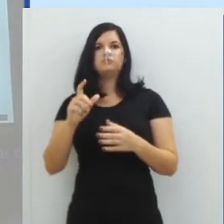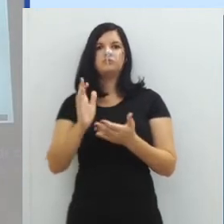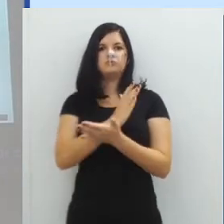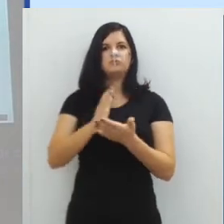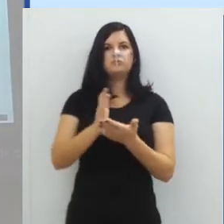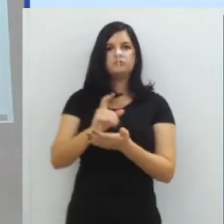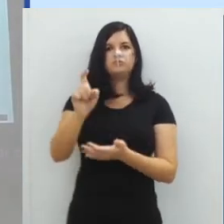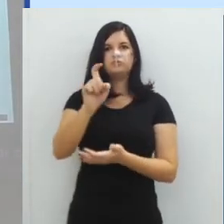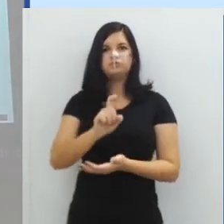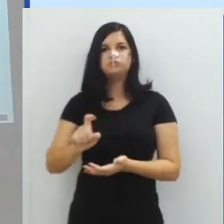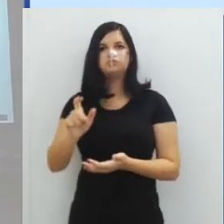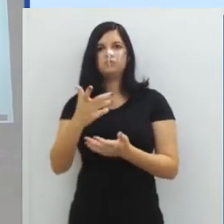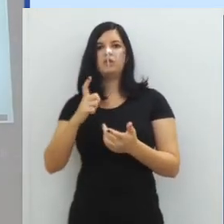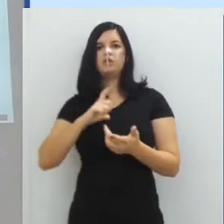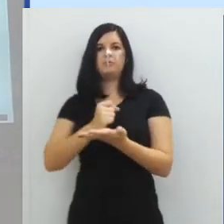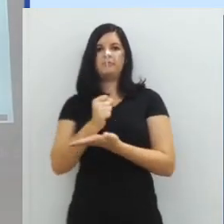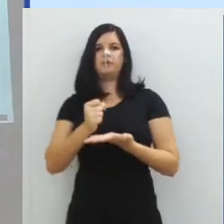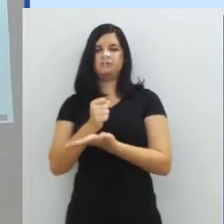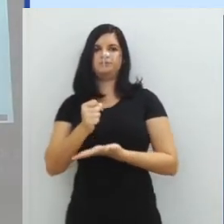substâncias básicas.